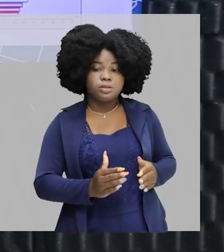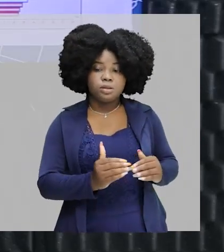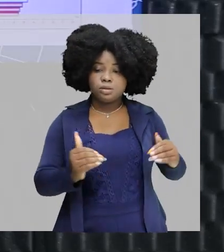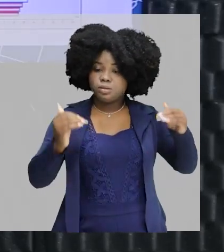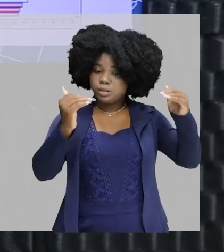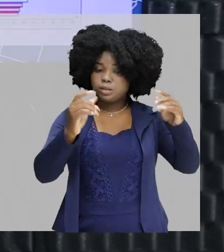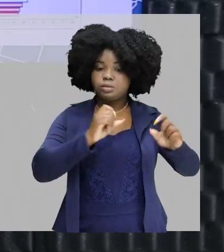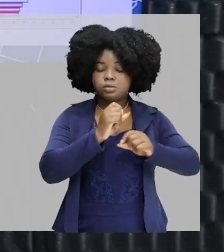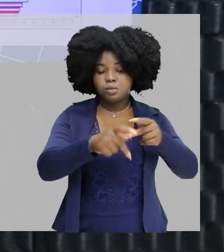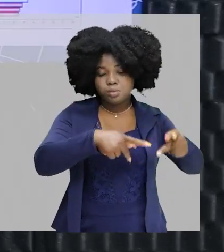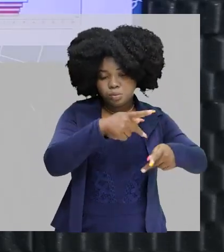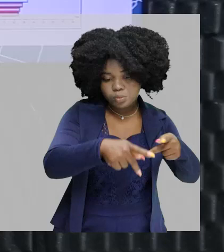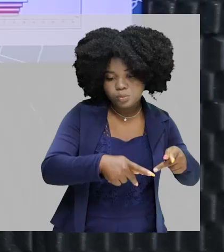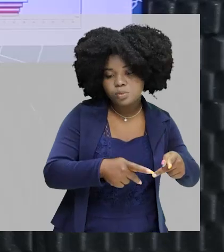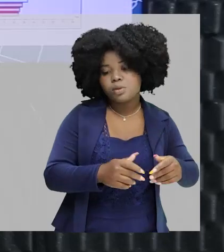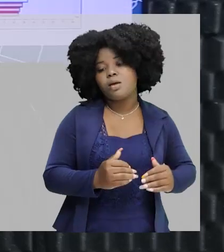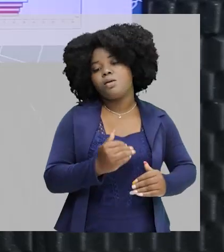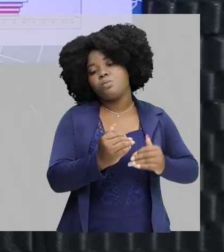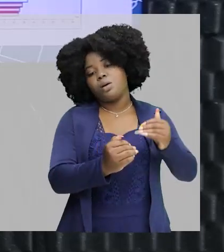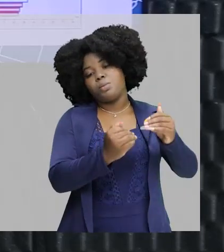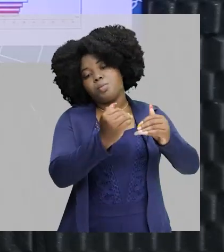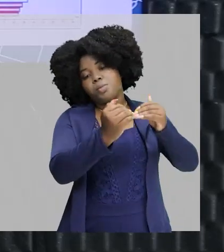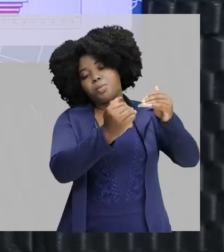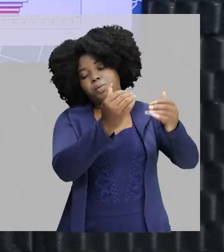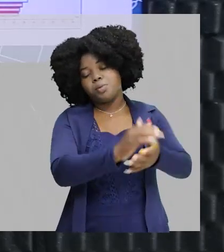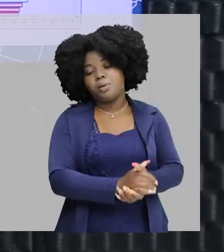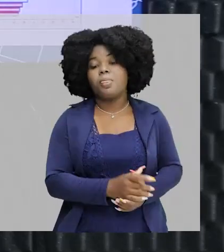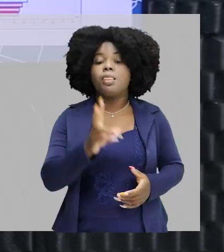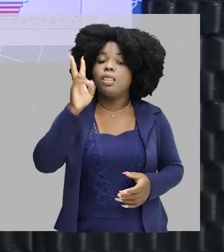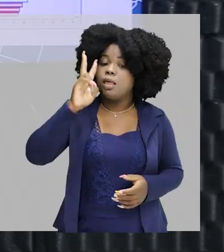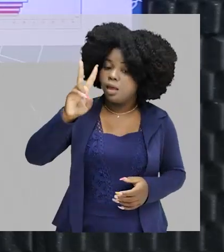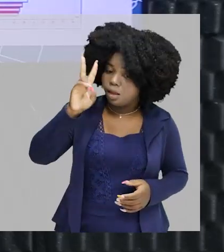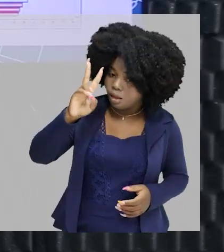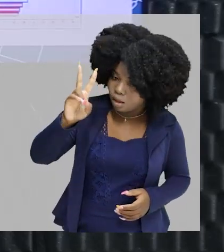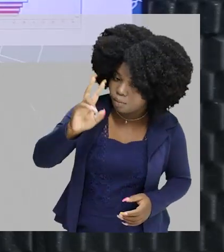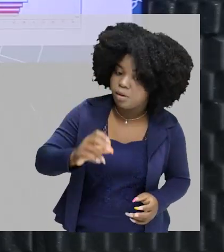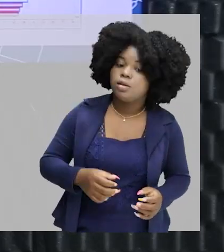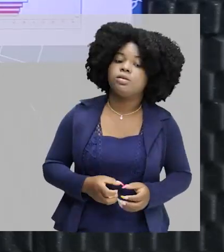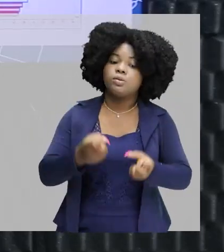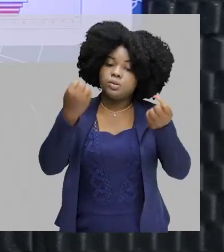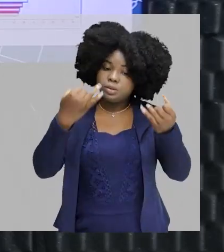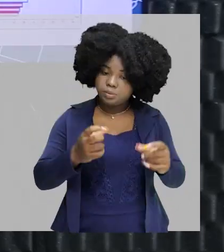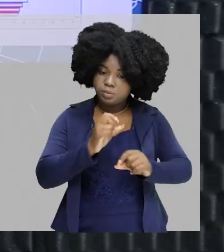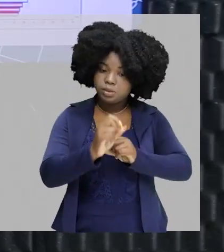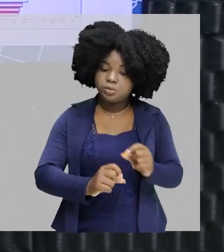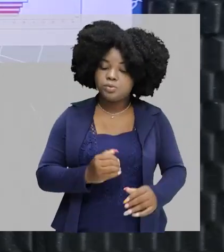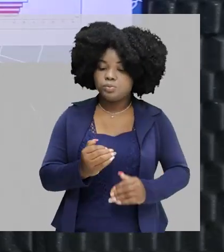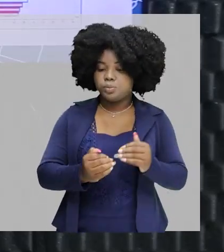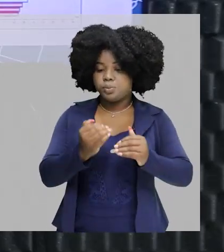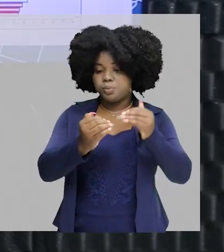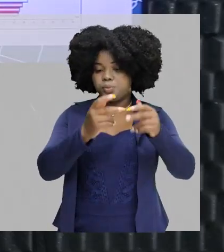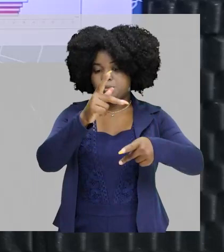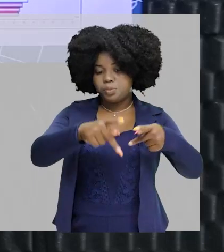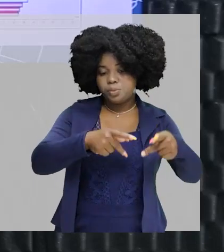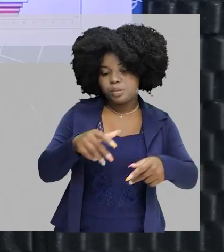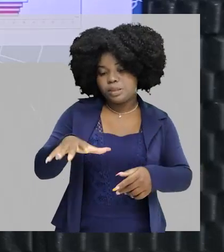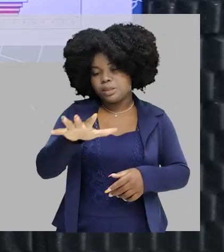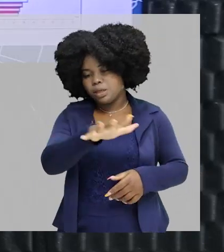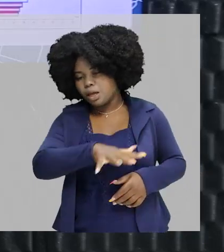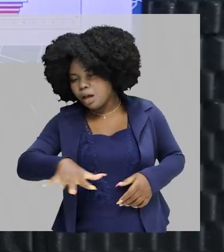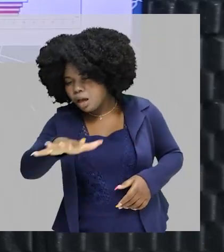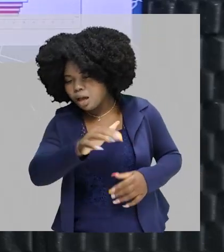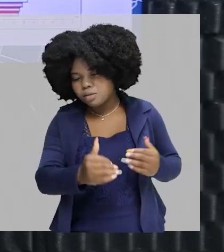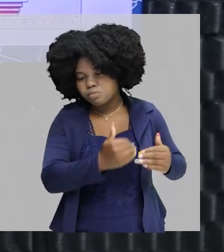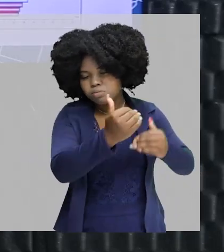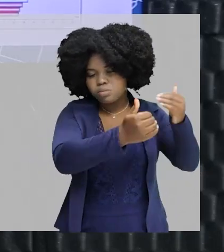que a população continue a crescer. Lembra que quando falamos sobre crescimento populacional entre regiões desenvolvidas